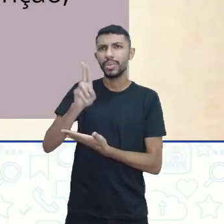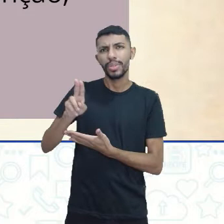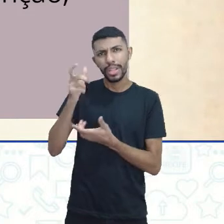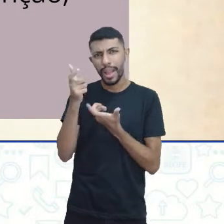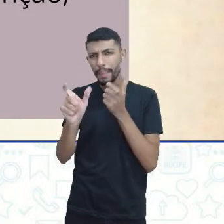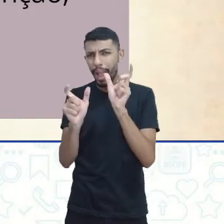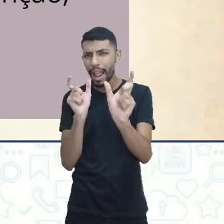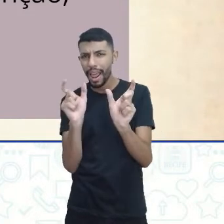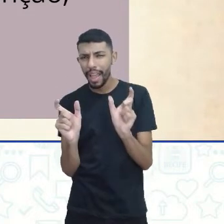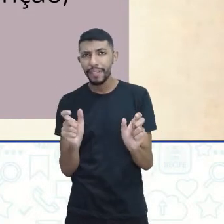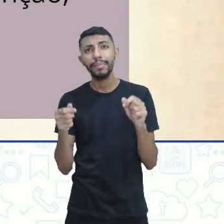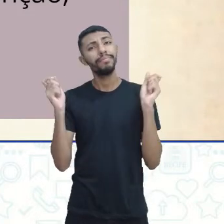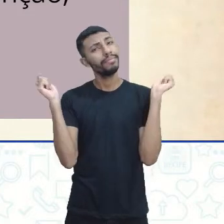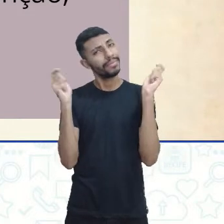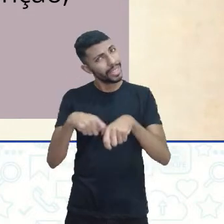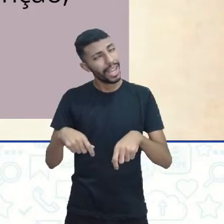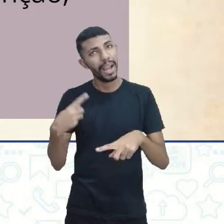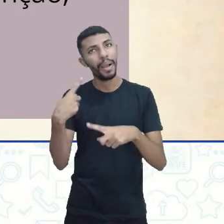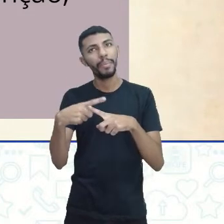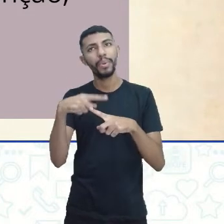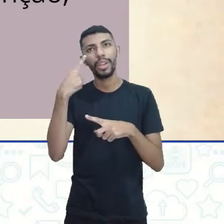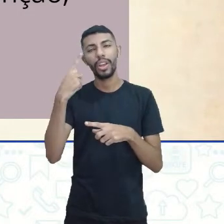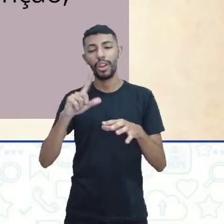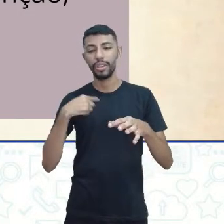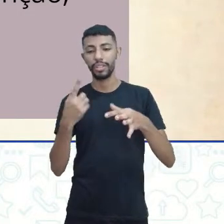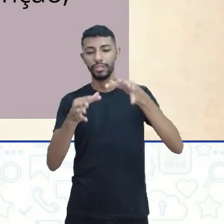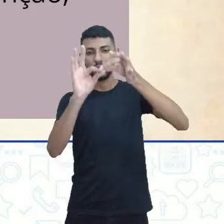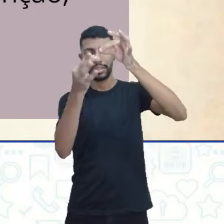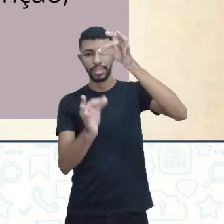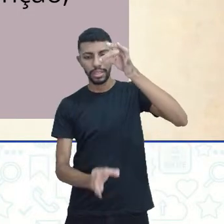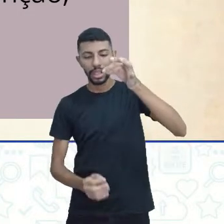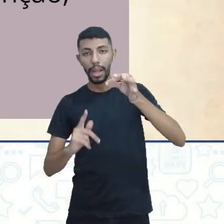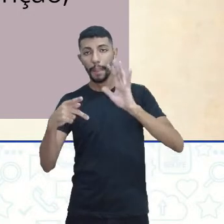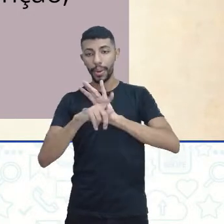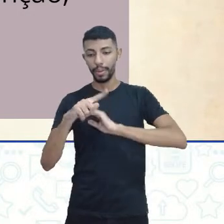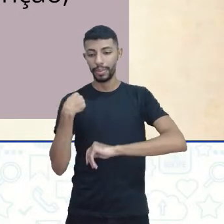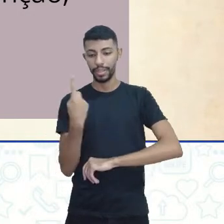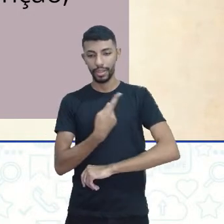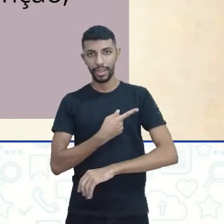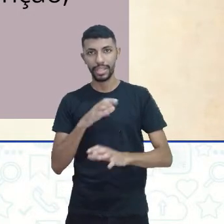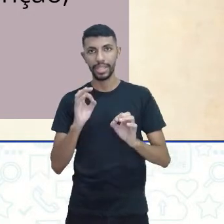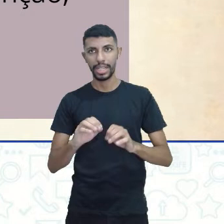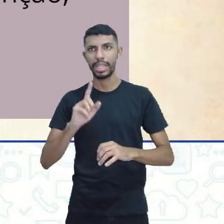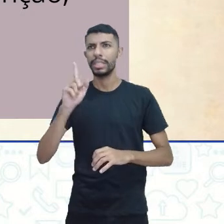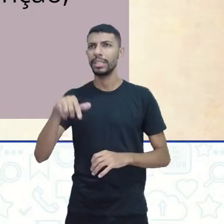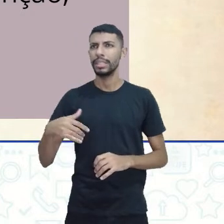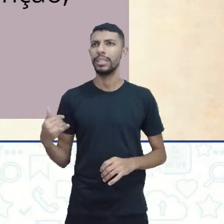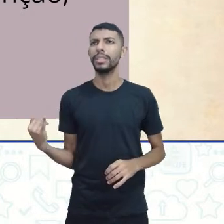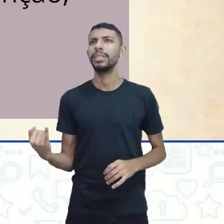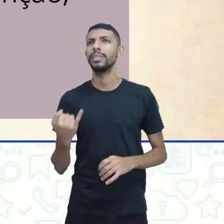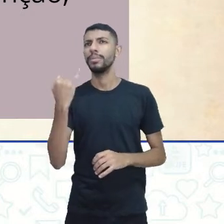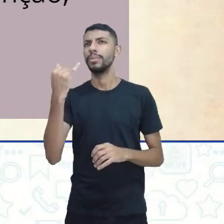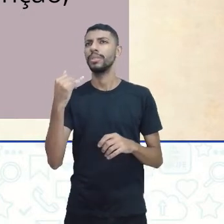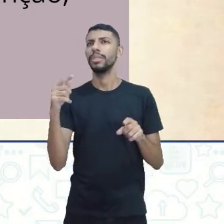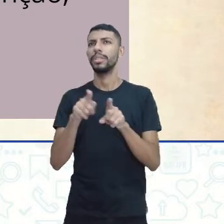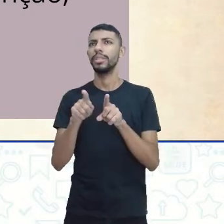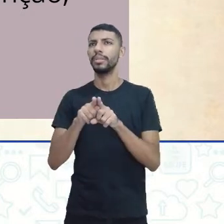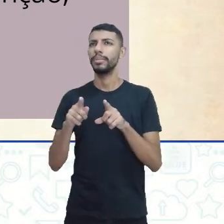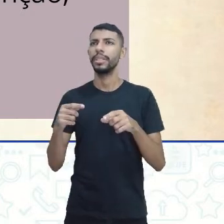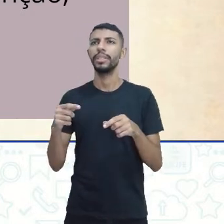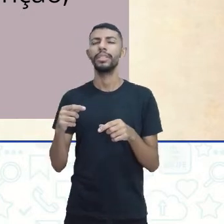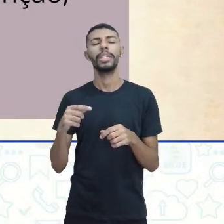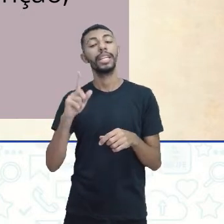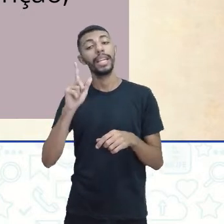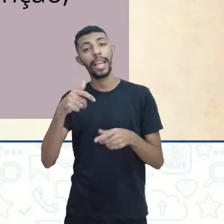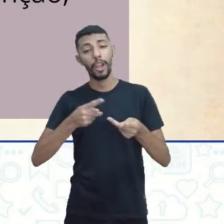gente pode. Por quê? Através das descrições que fazemos de nós mesmos e que, portanto, são controladas por nós,